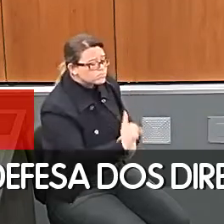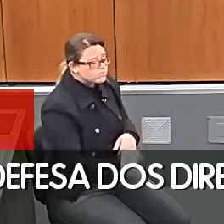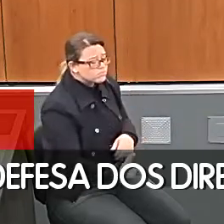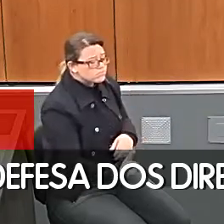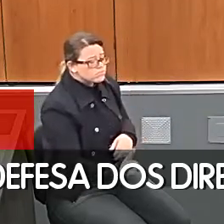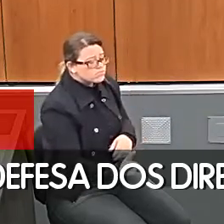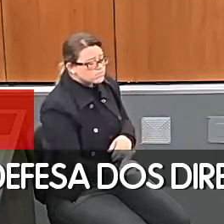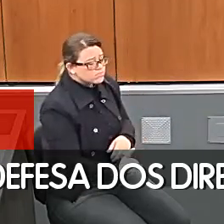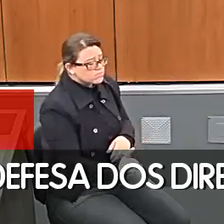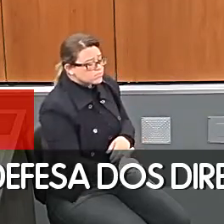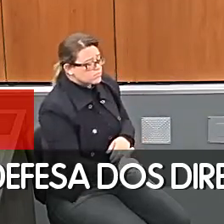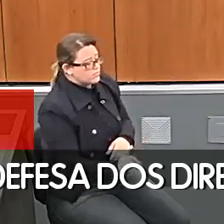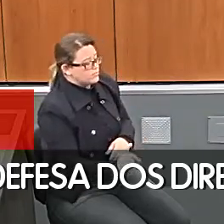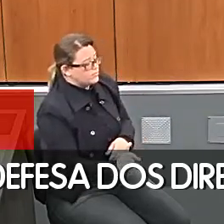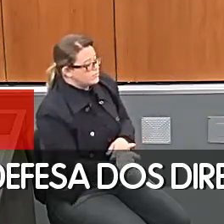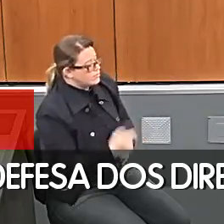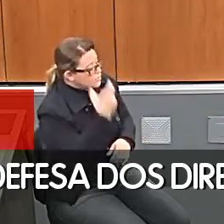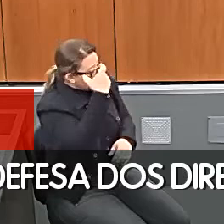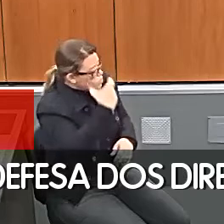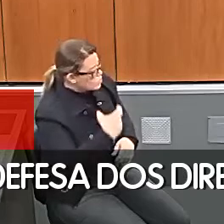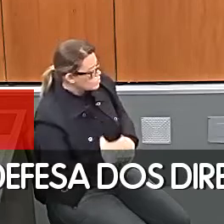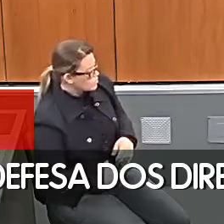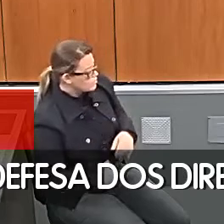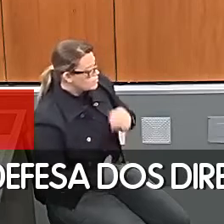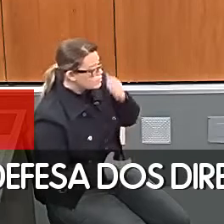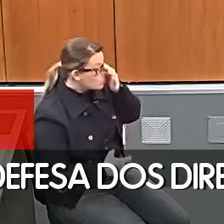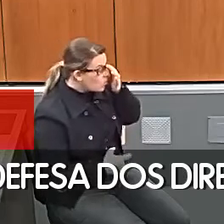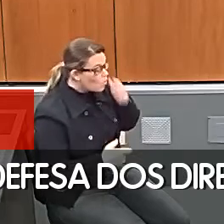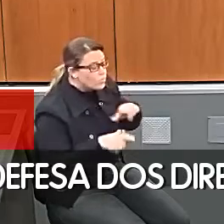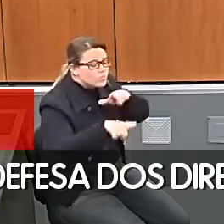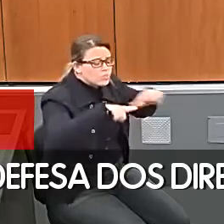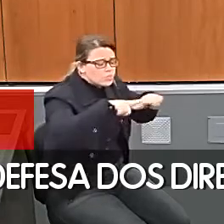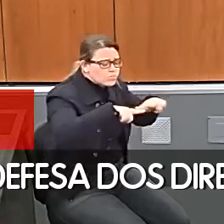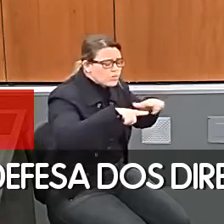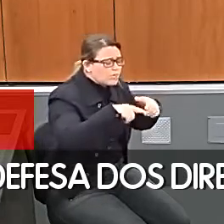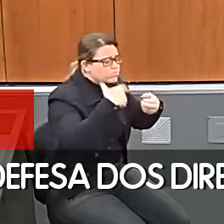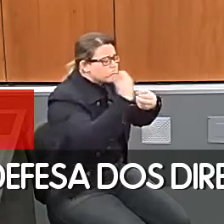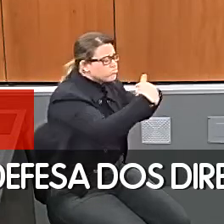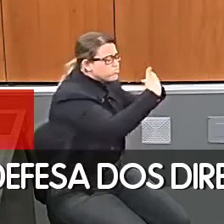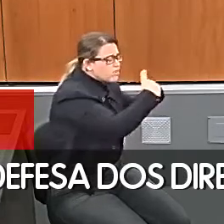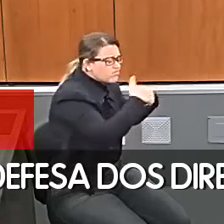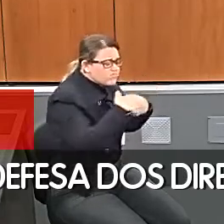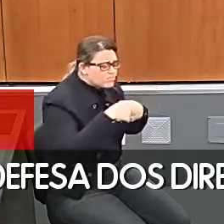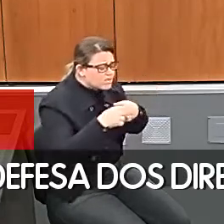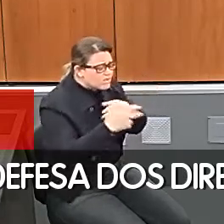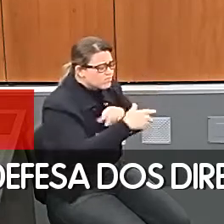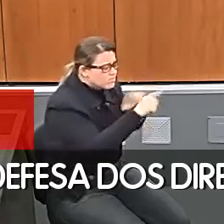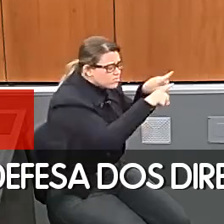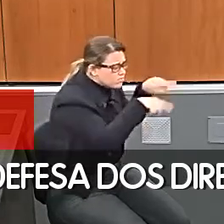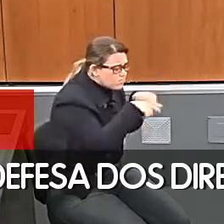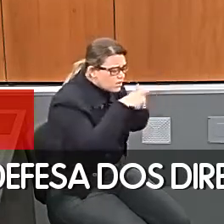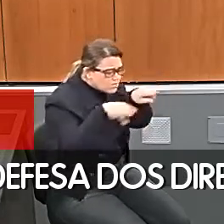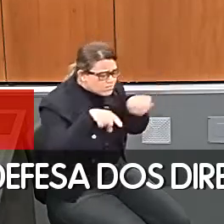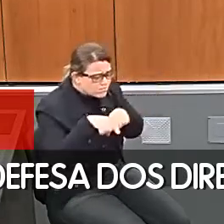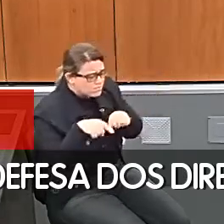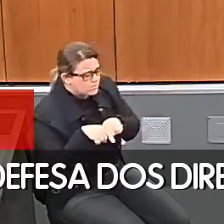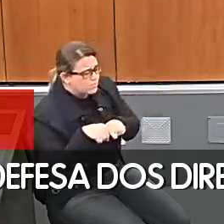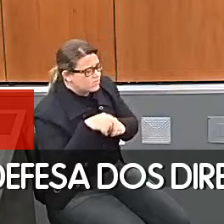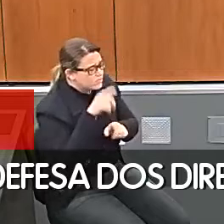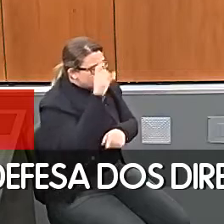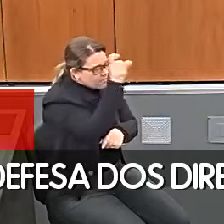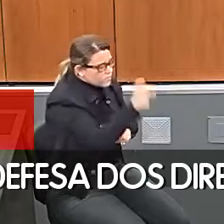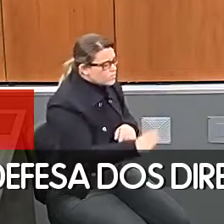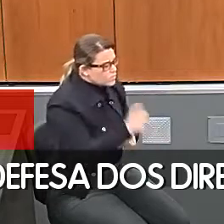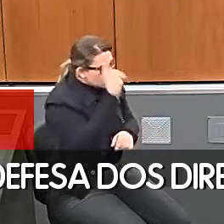áreas. Eu trabalhei com todas. Então, eu posso dizer que já existiu. E depois caiu no ostracismo